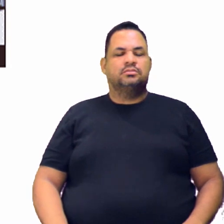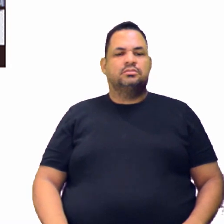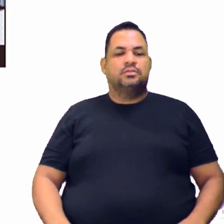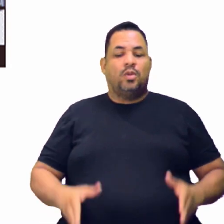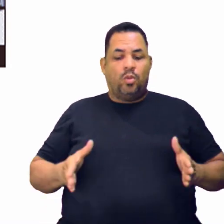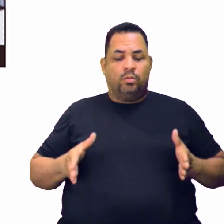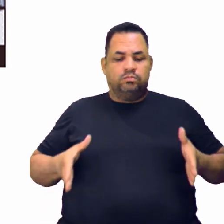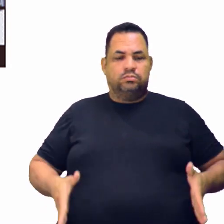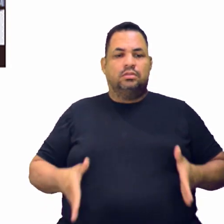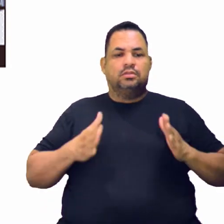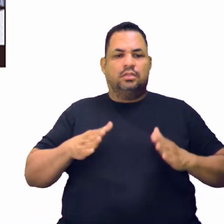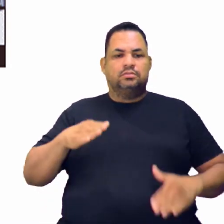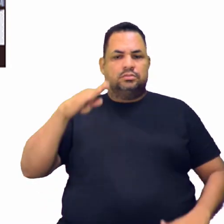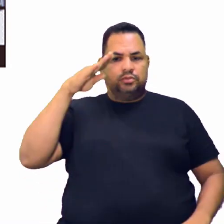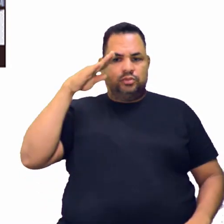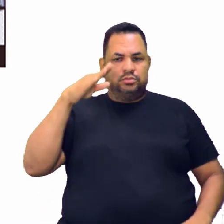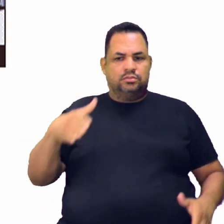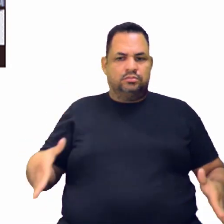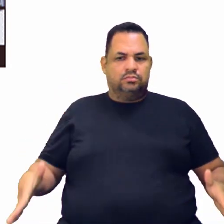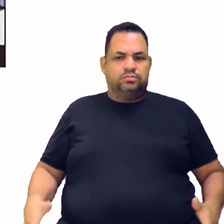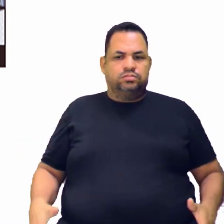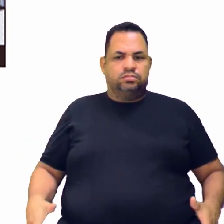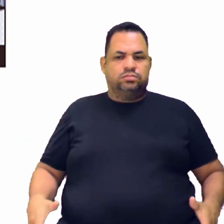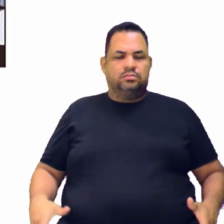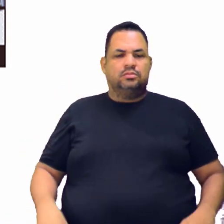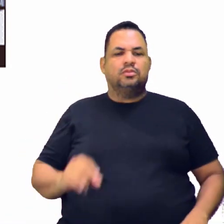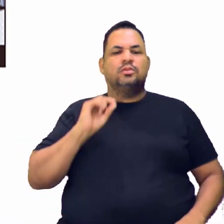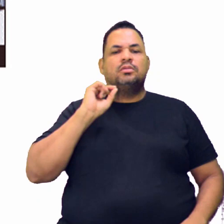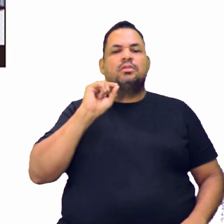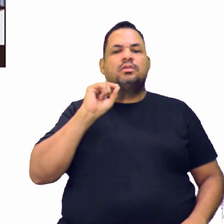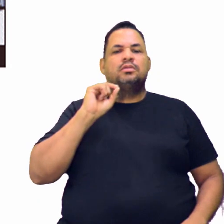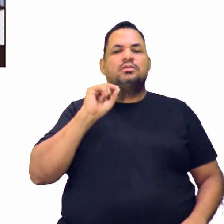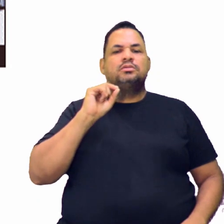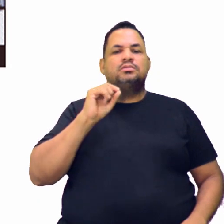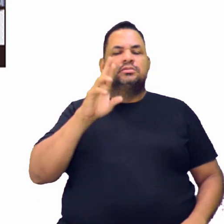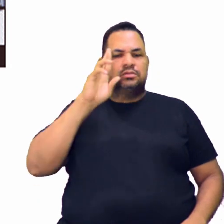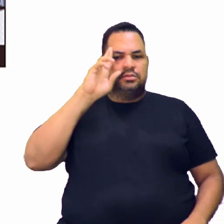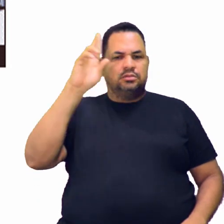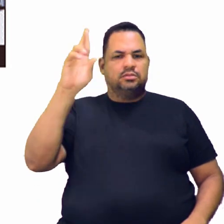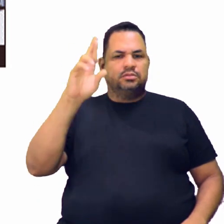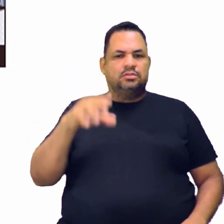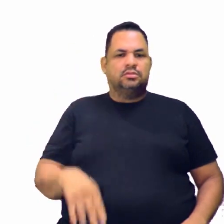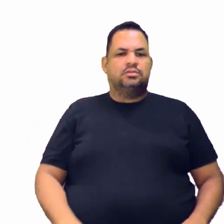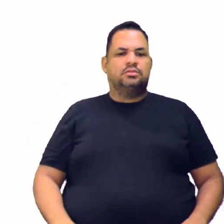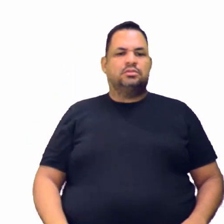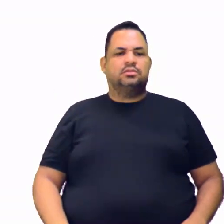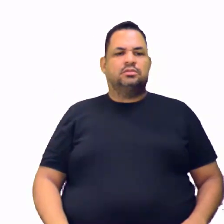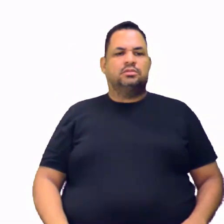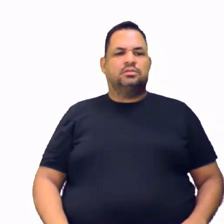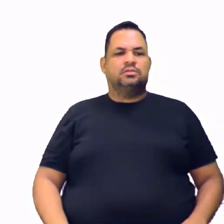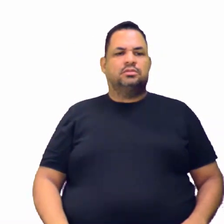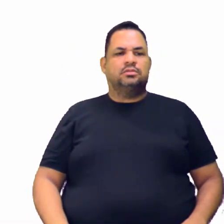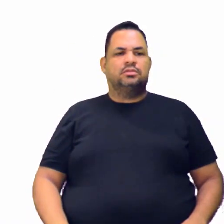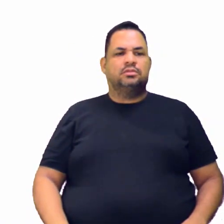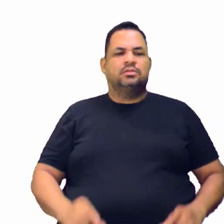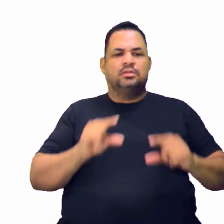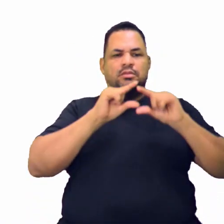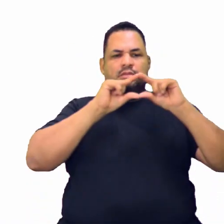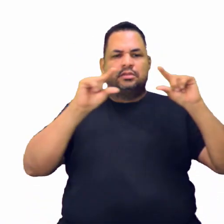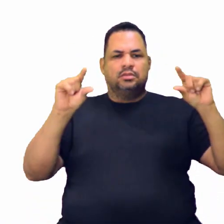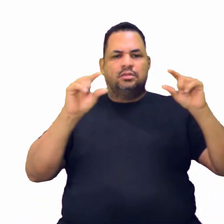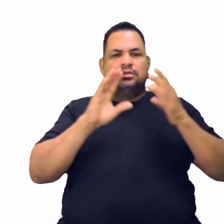Pilotão, sentido. Sentido do que, Senhor? Aí vem a seguinte. Das